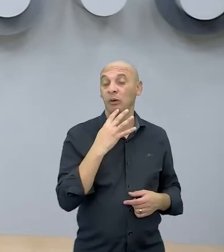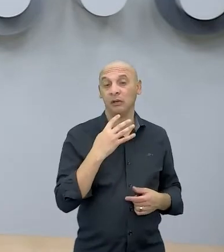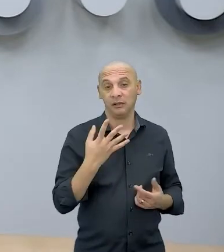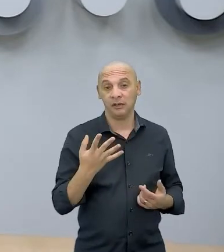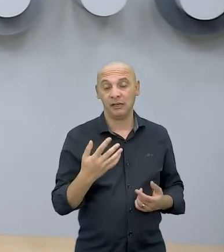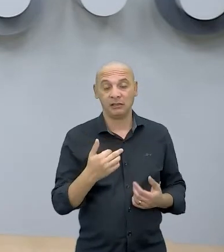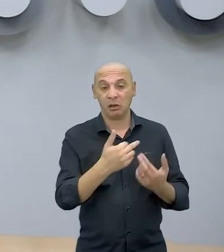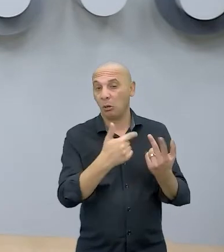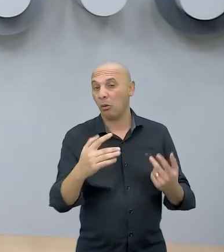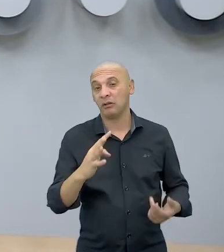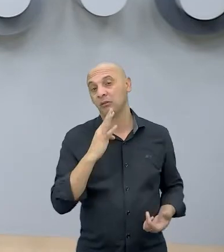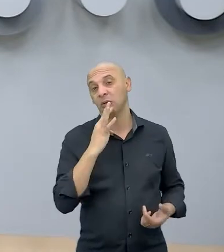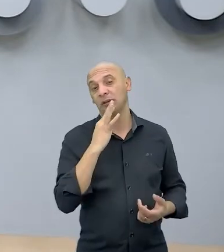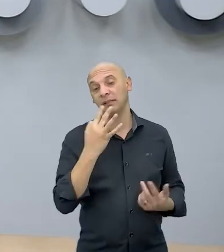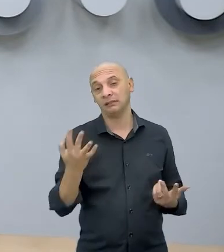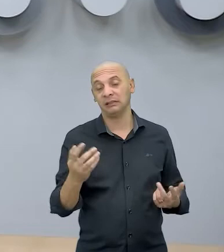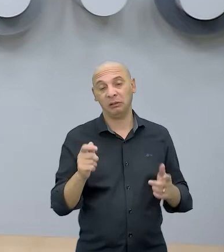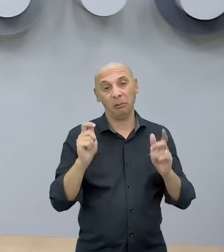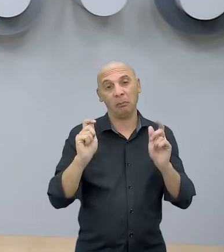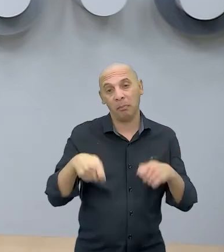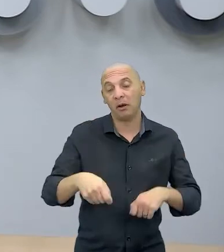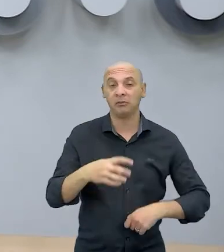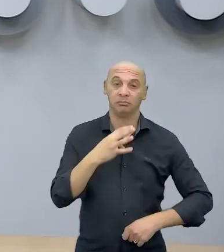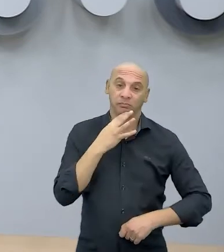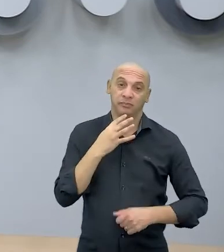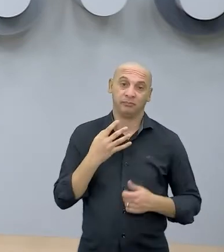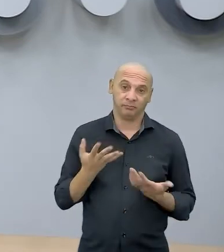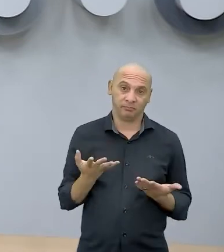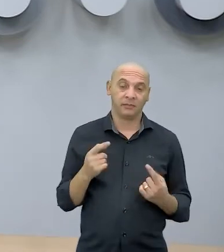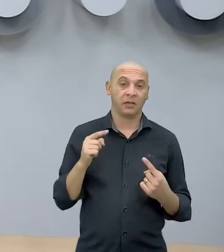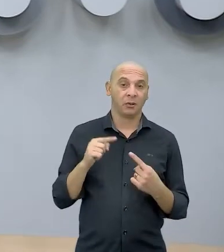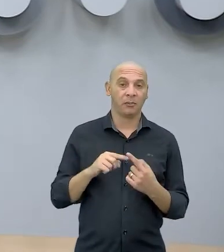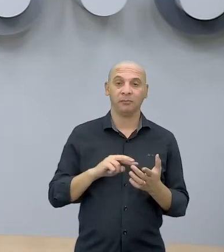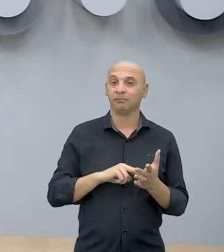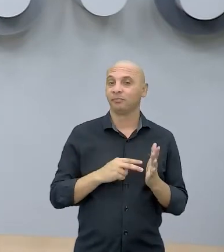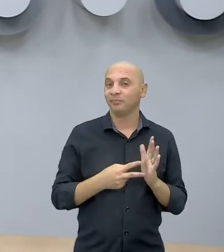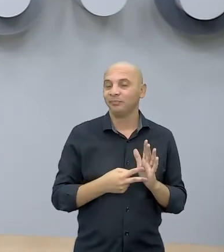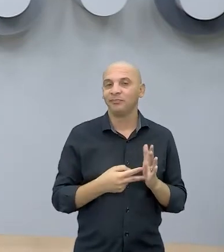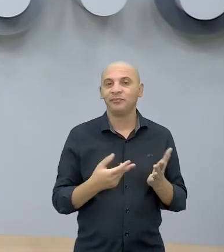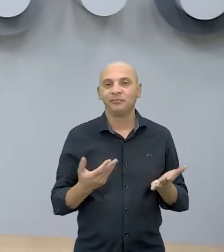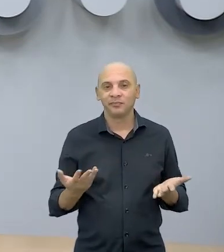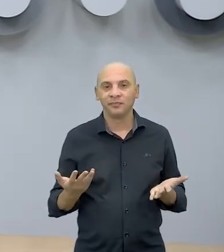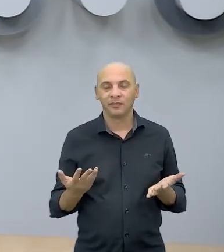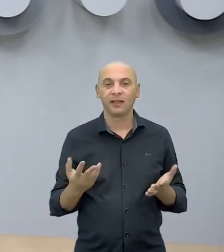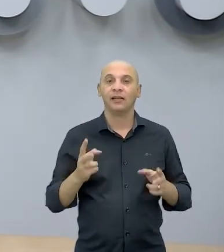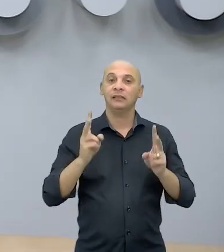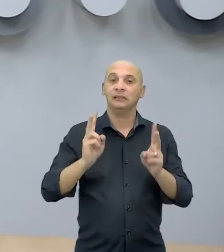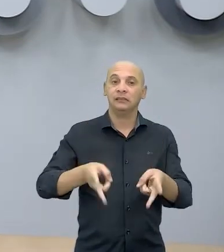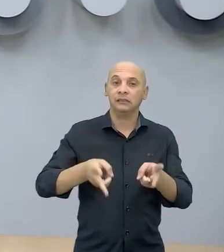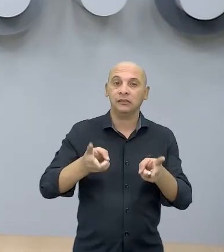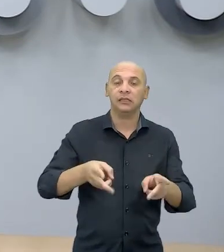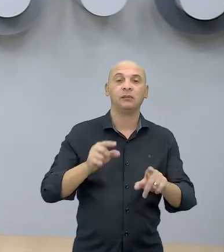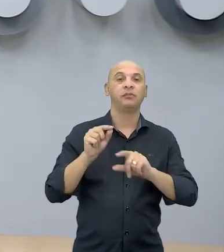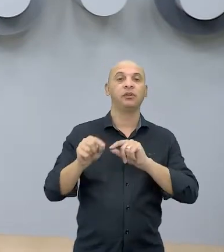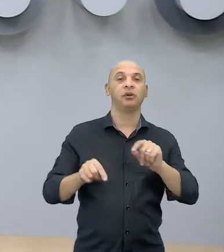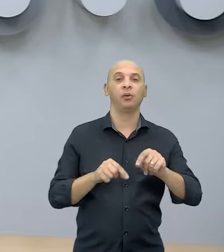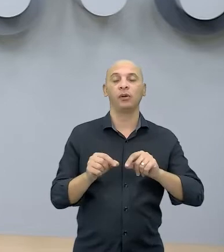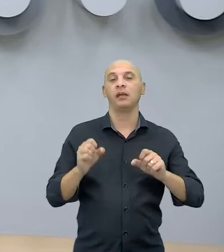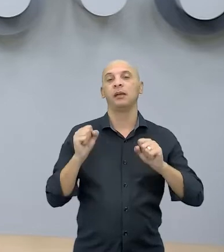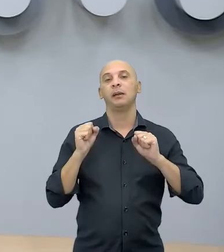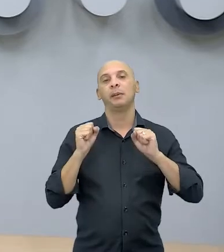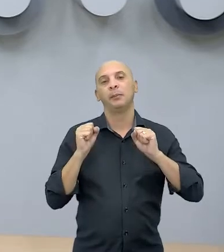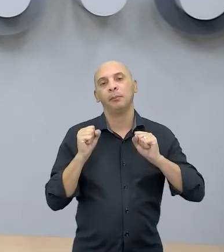deixa conhecer, algo que é possível conhecer. Então, o que ela quer dizer? Que cada vez mais vai se